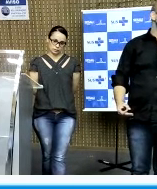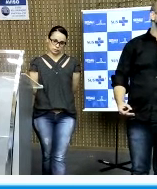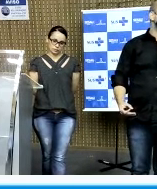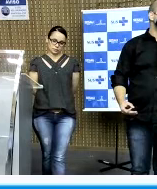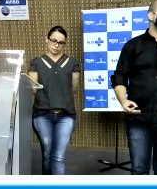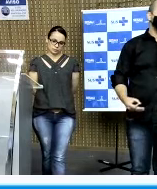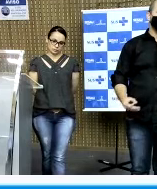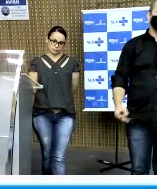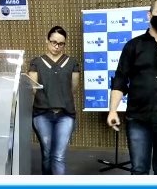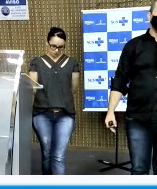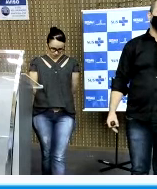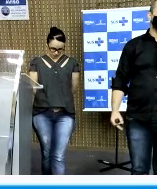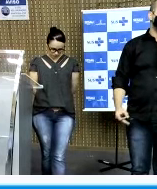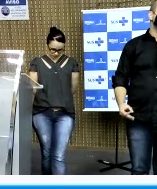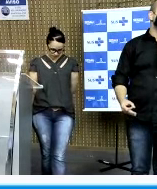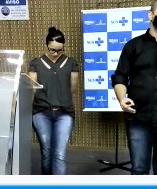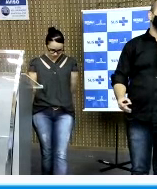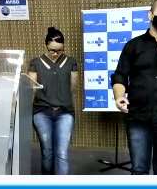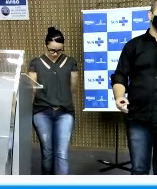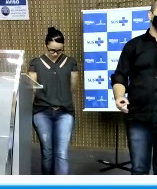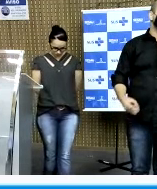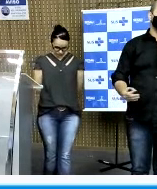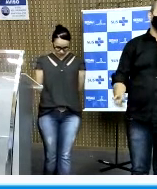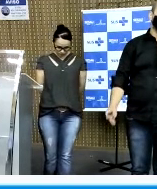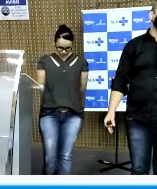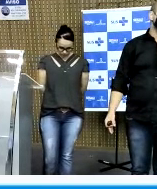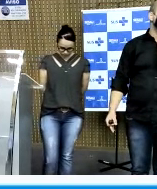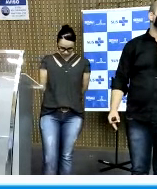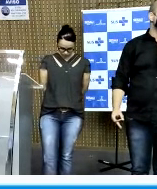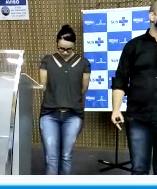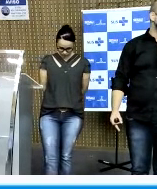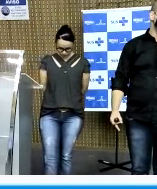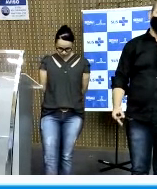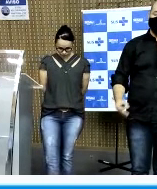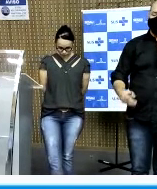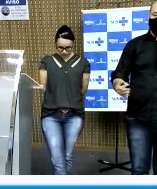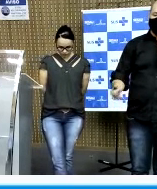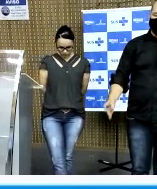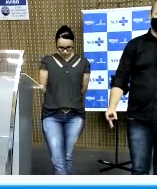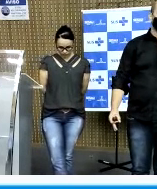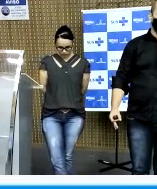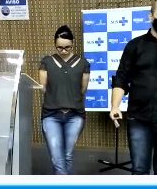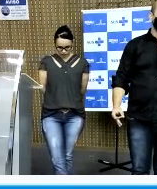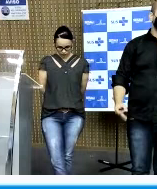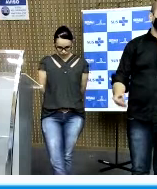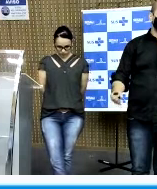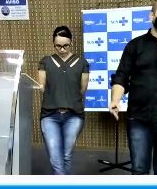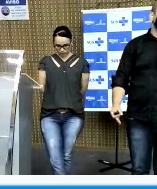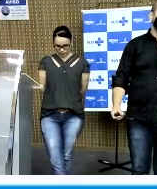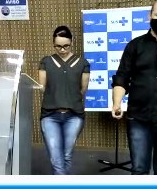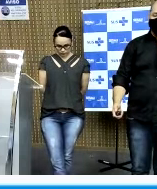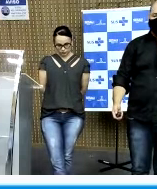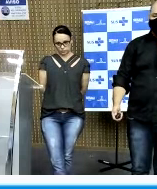pré-consulta mesmo, naquela equipe que é responsável pela antropometria, pela abordagem inicial desse paciente, o registro correto, fazer